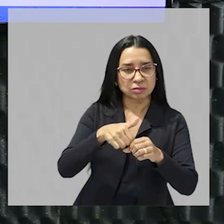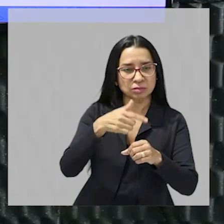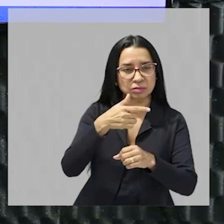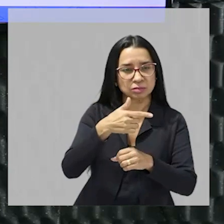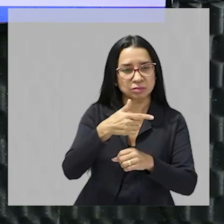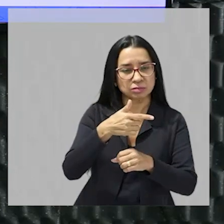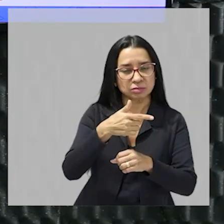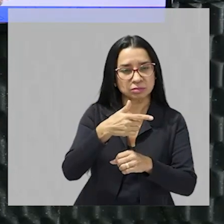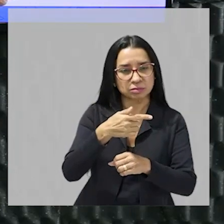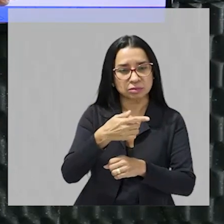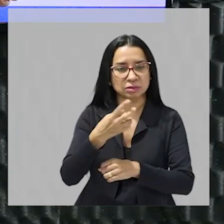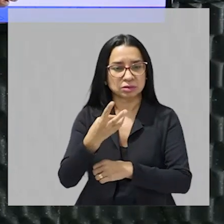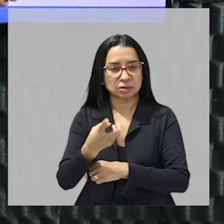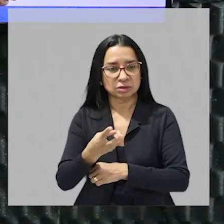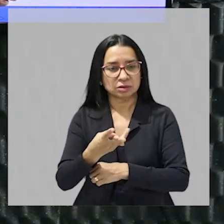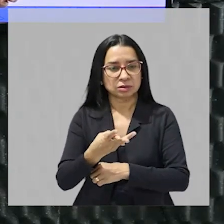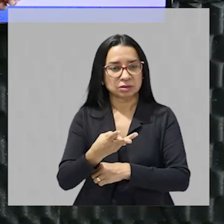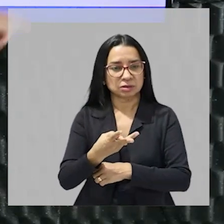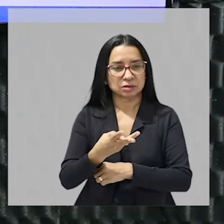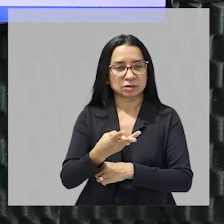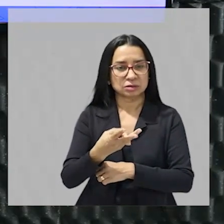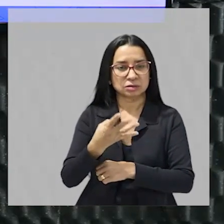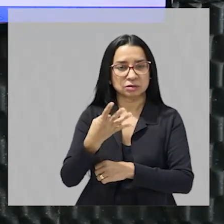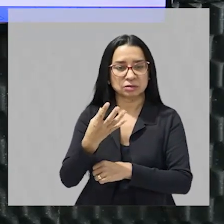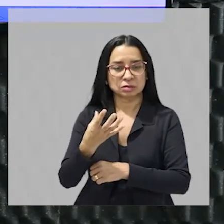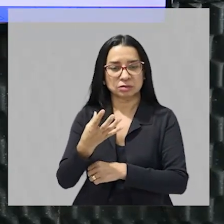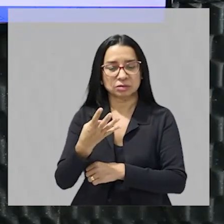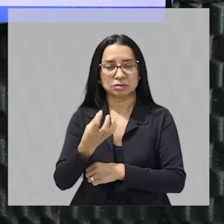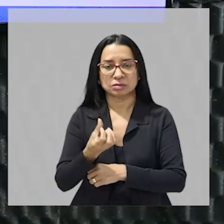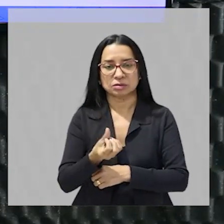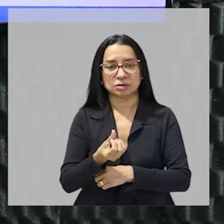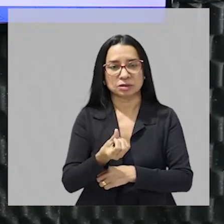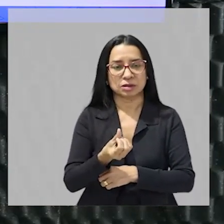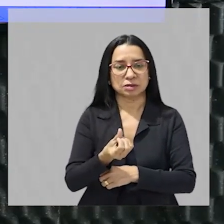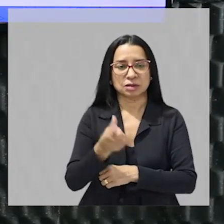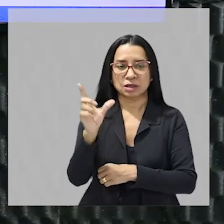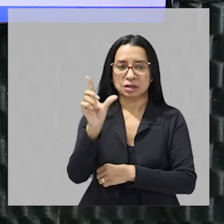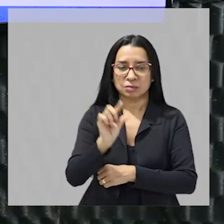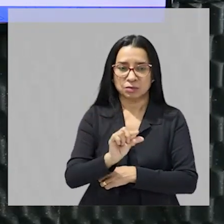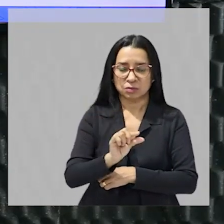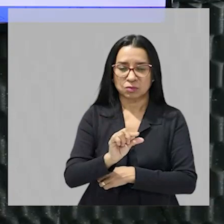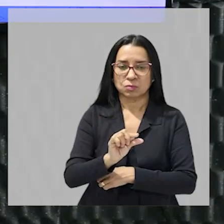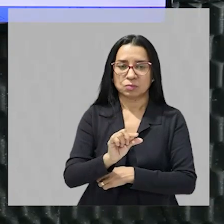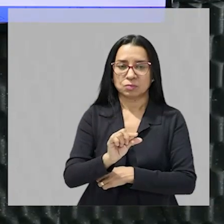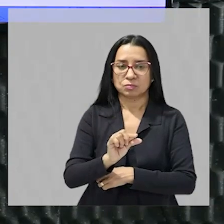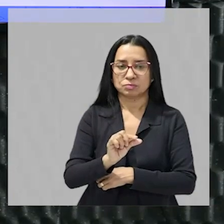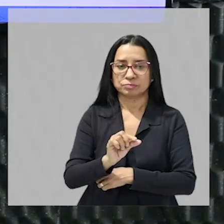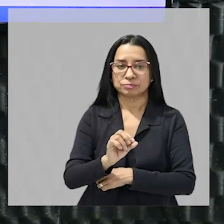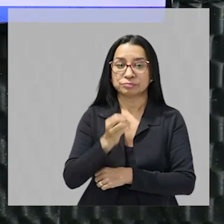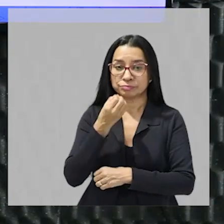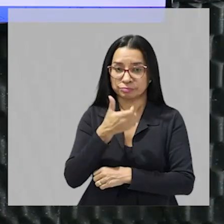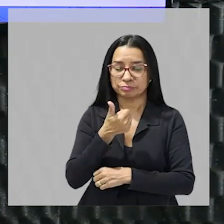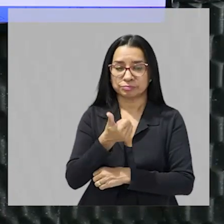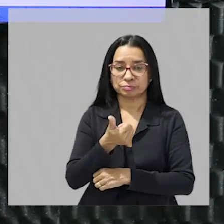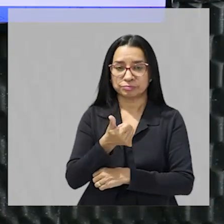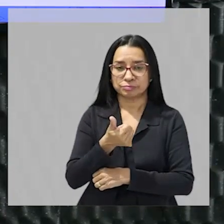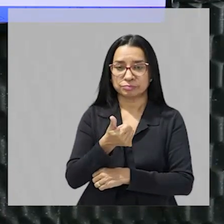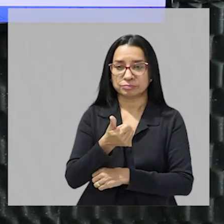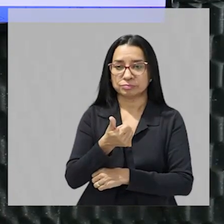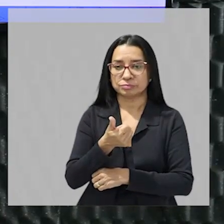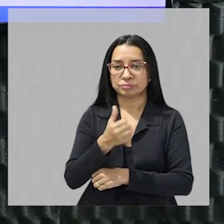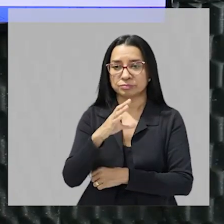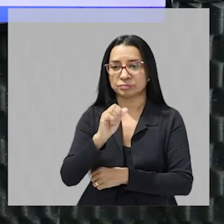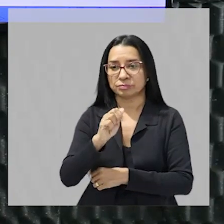46... Em 2013, 31. Diminuiu? Diminuiu. Até aqui, beleza. Vamos ver se diminuiu o